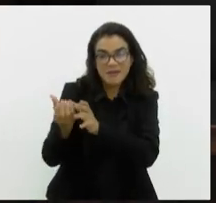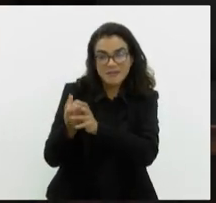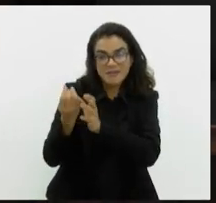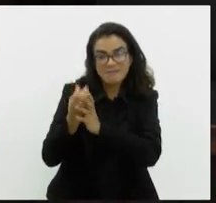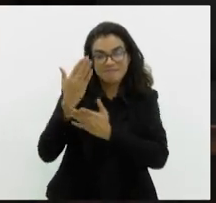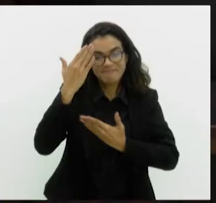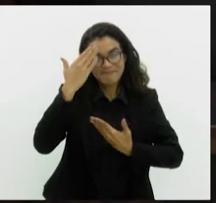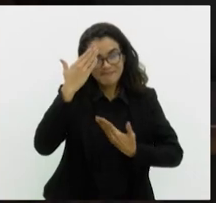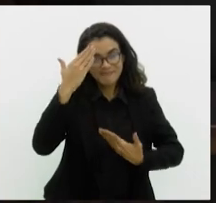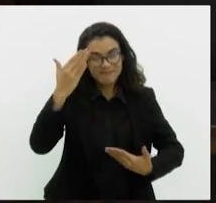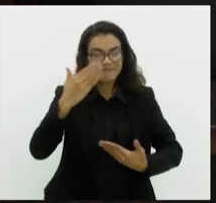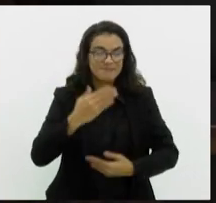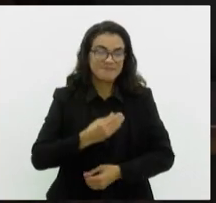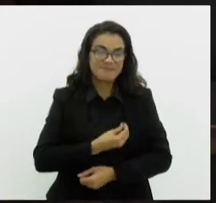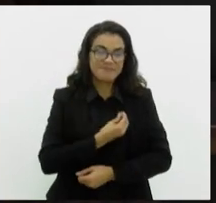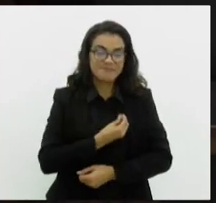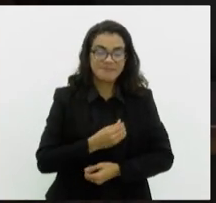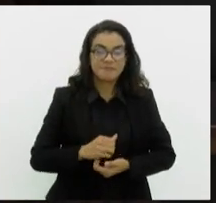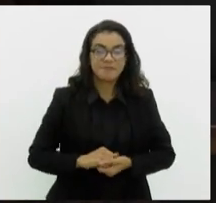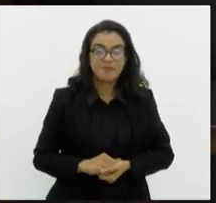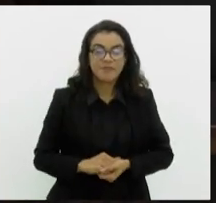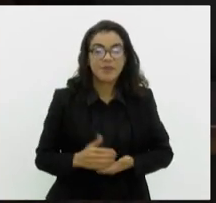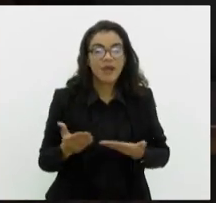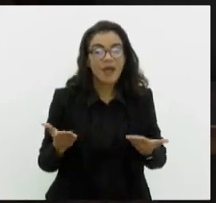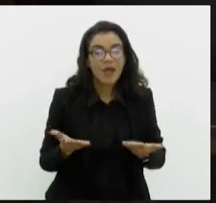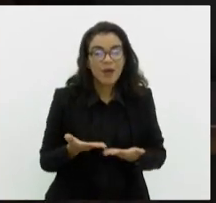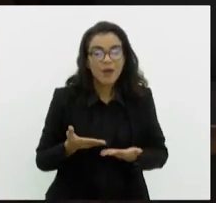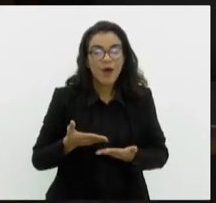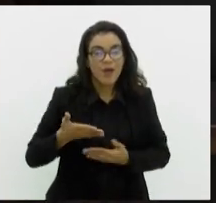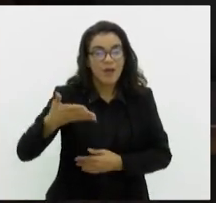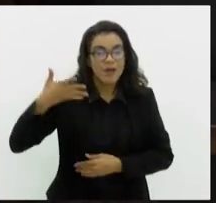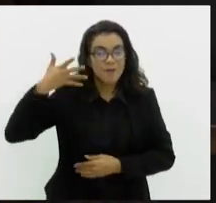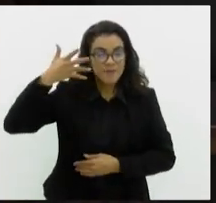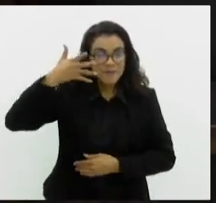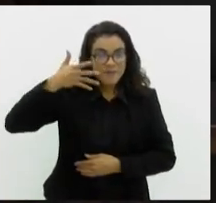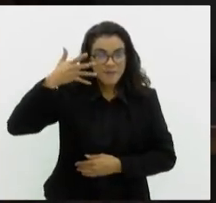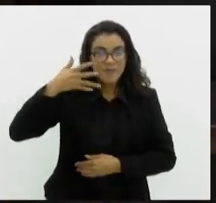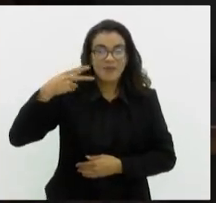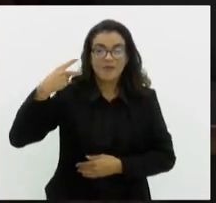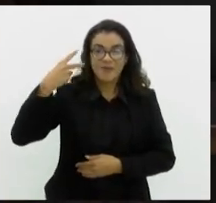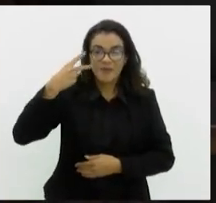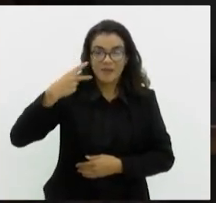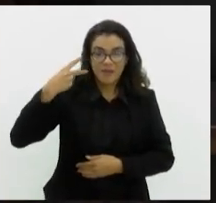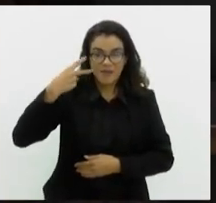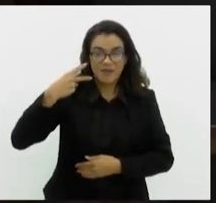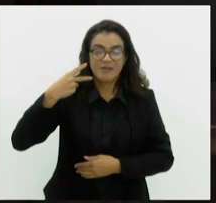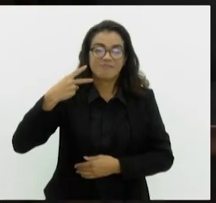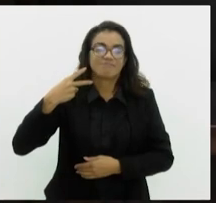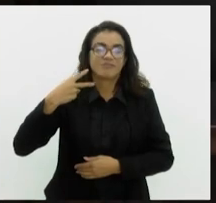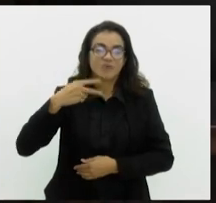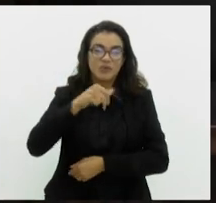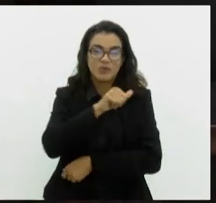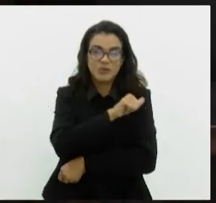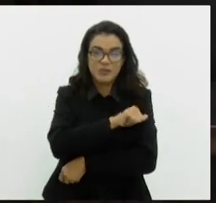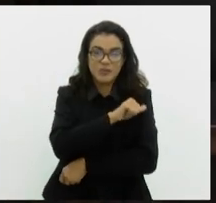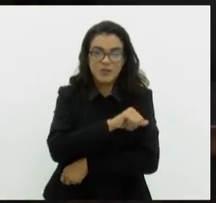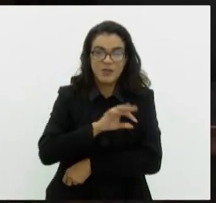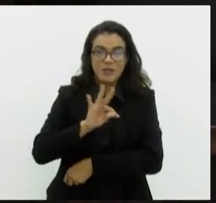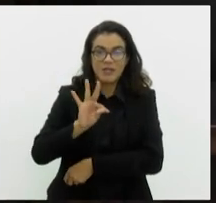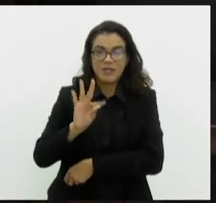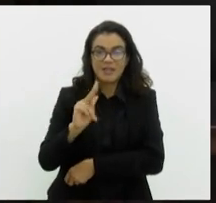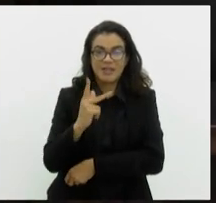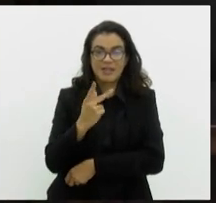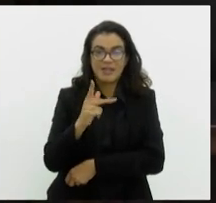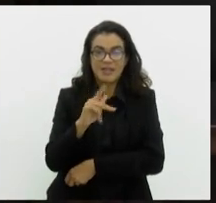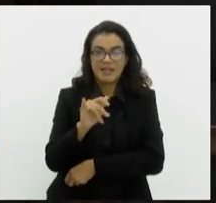pela presença. Bom, passo agora a palavra à querida vereadora da cidade do Rio de Janeiro, Thaís Ferreira,